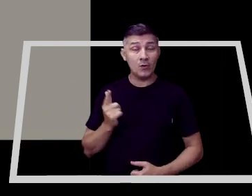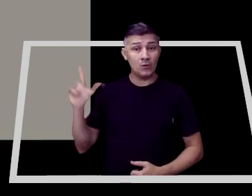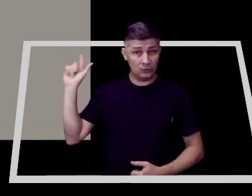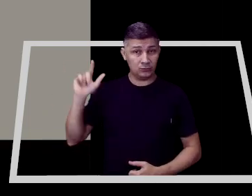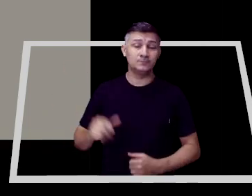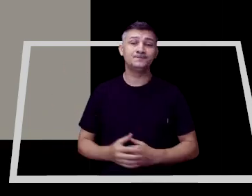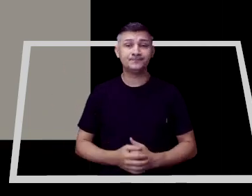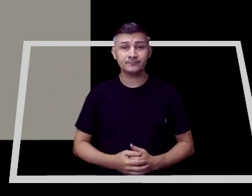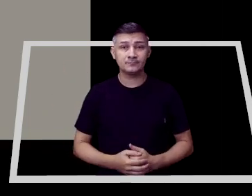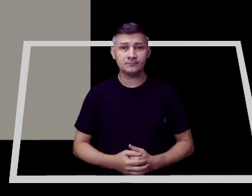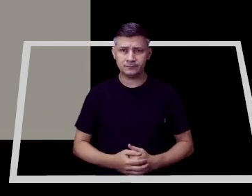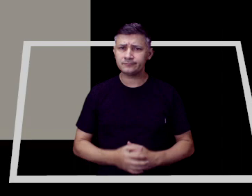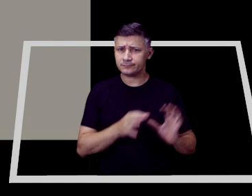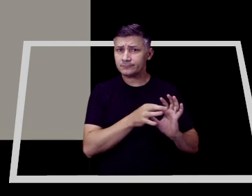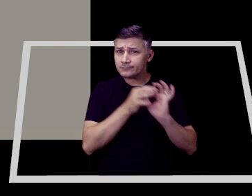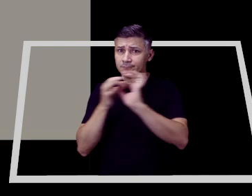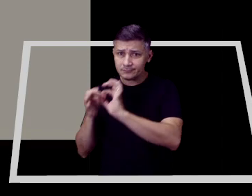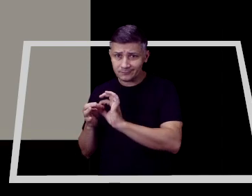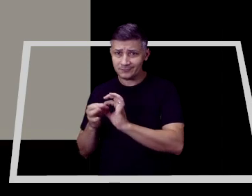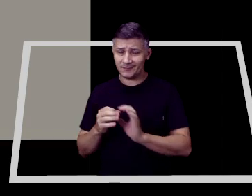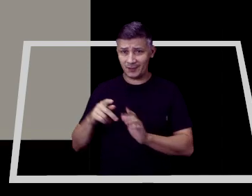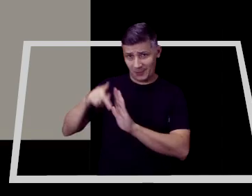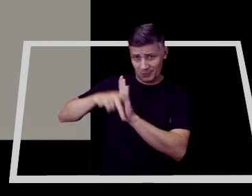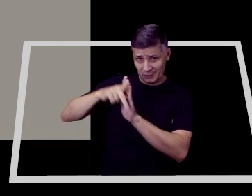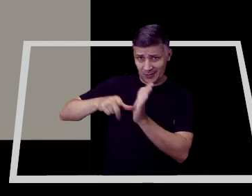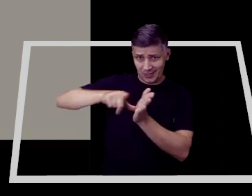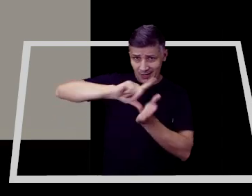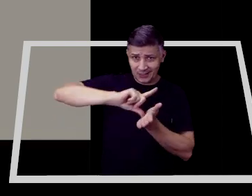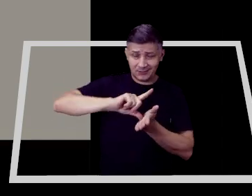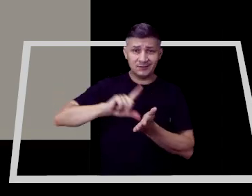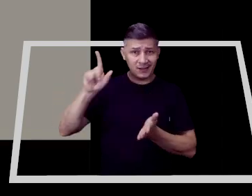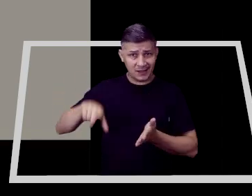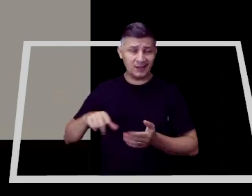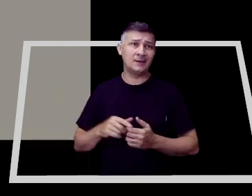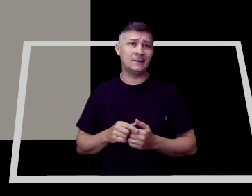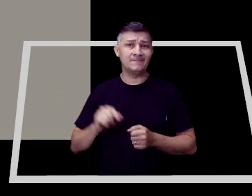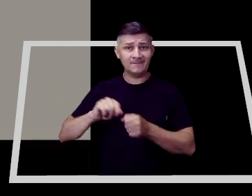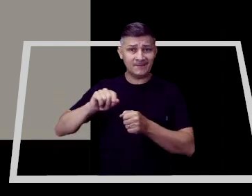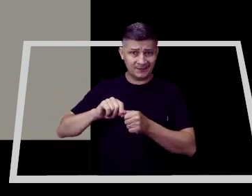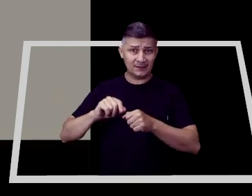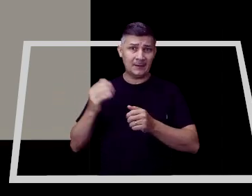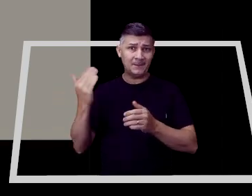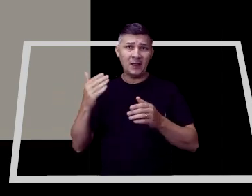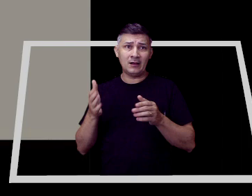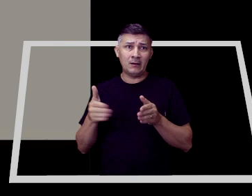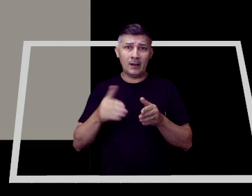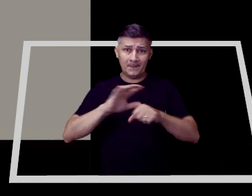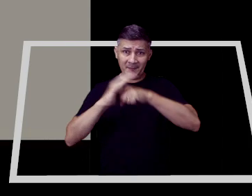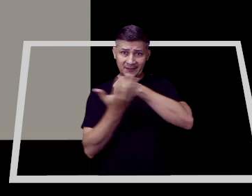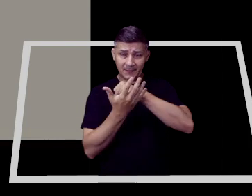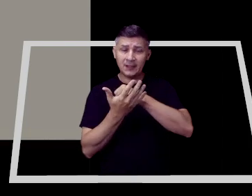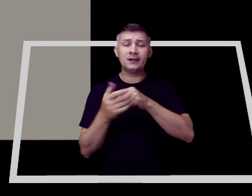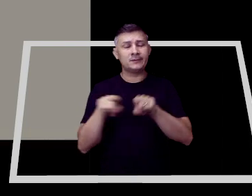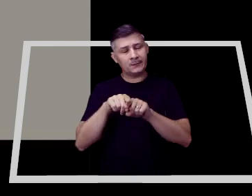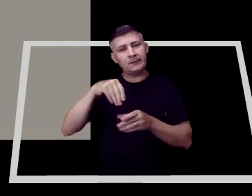Nesse mesmo contexto, né, que é esse projeto anterior, que era de reclusão, na pandemia, a